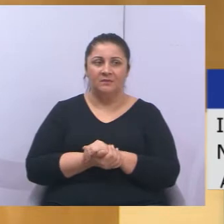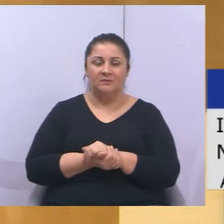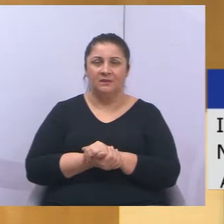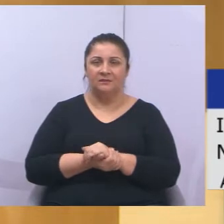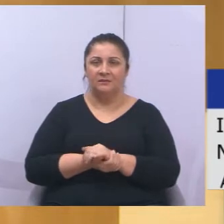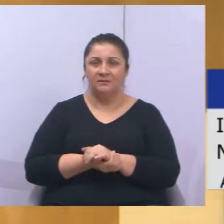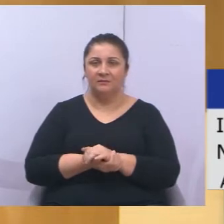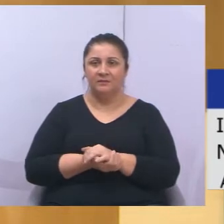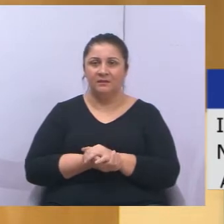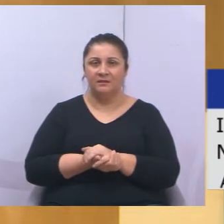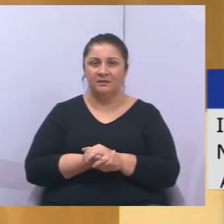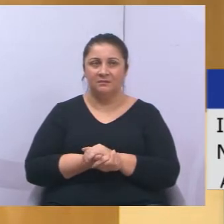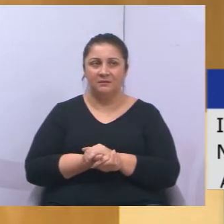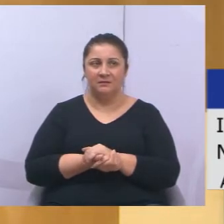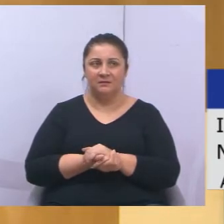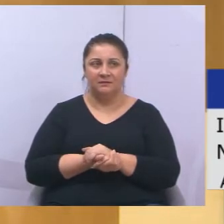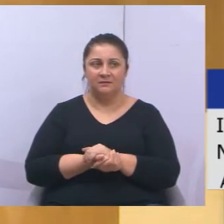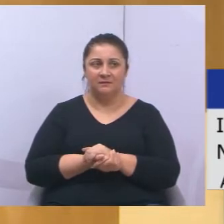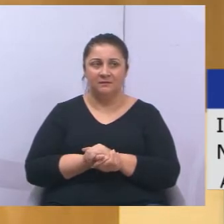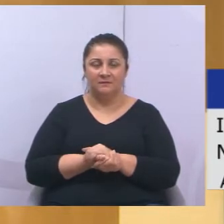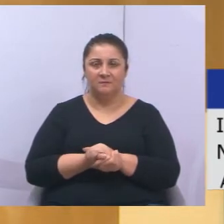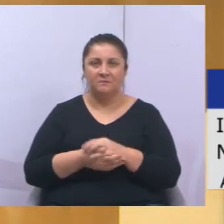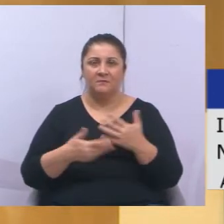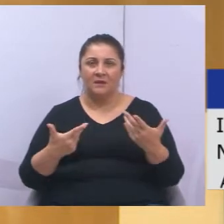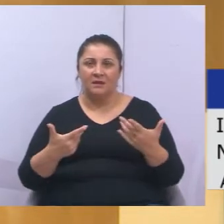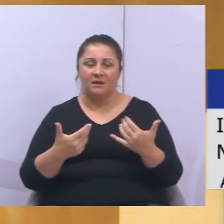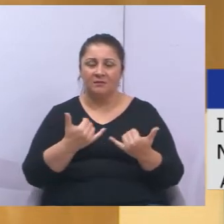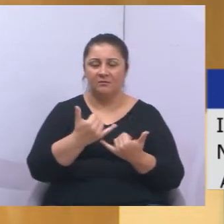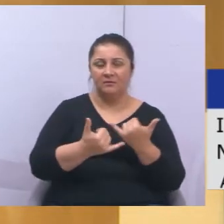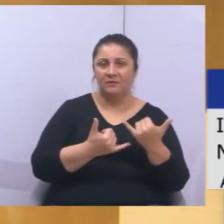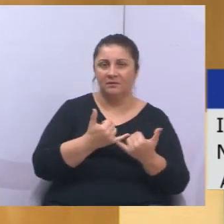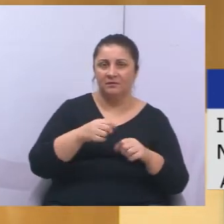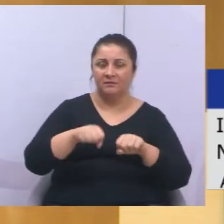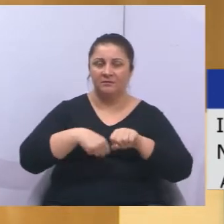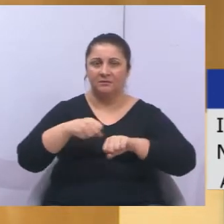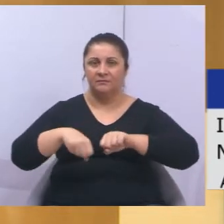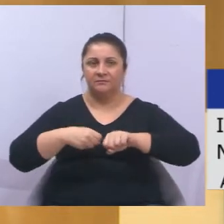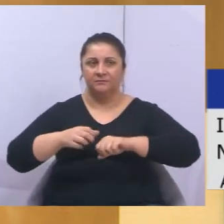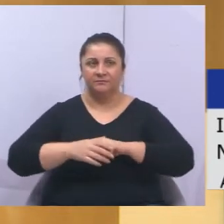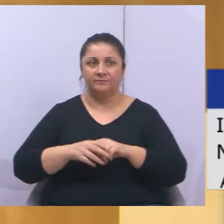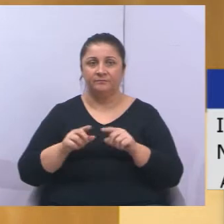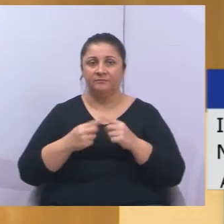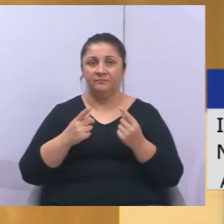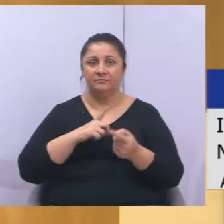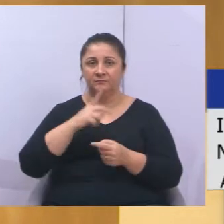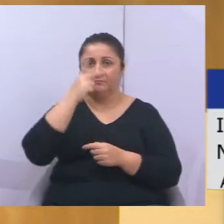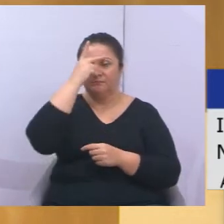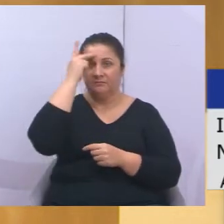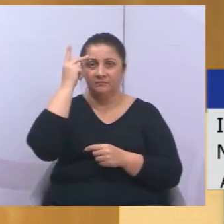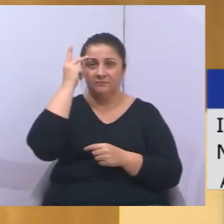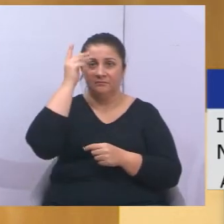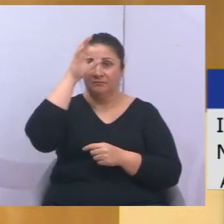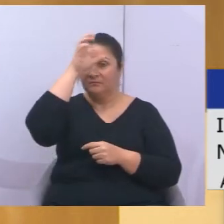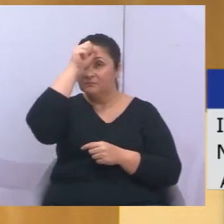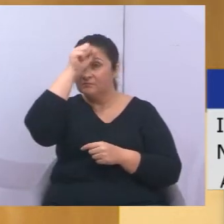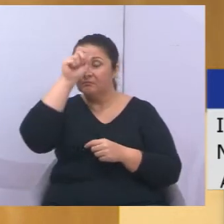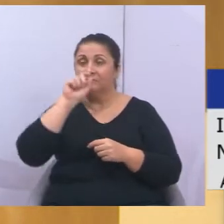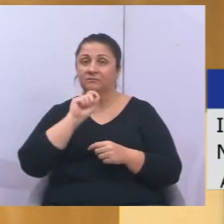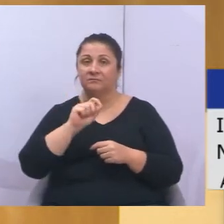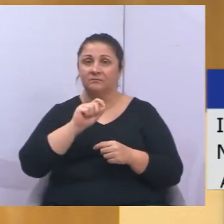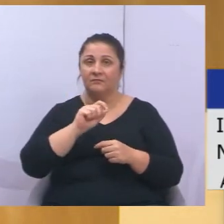aí. Algumas manobras, algumas coisinhas com a bicicleta. Agora tem pessoa que aprende a ser aliciada ao